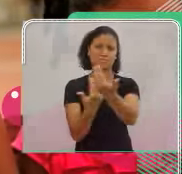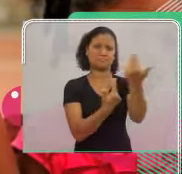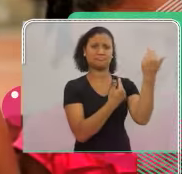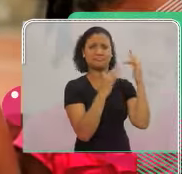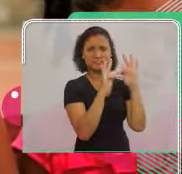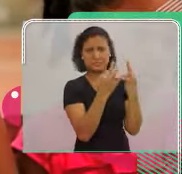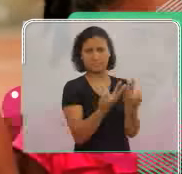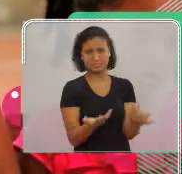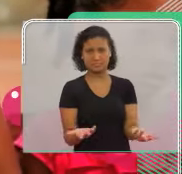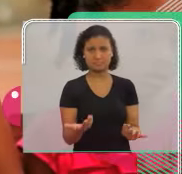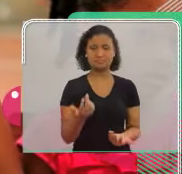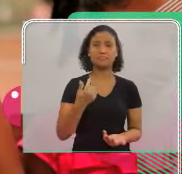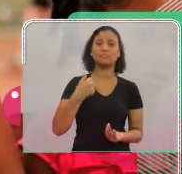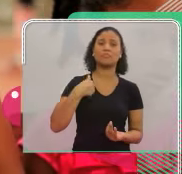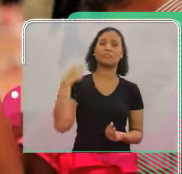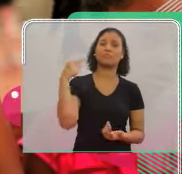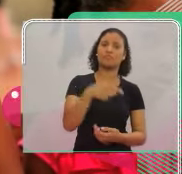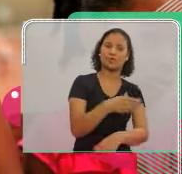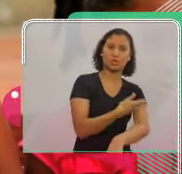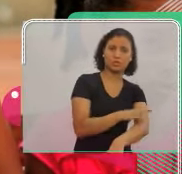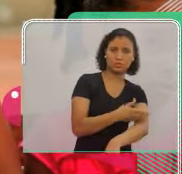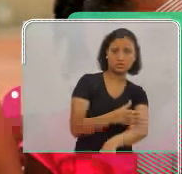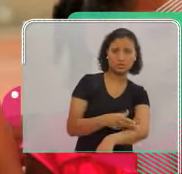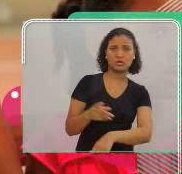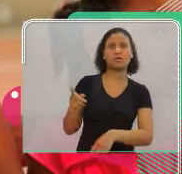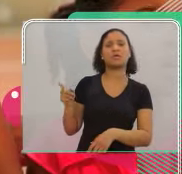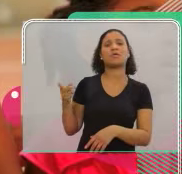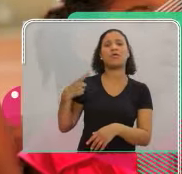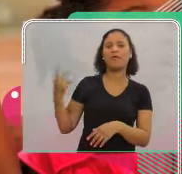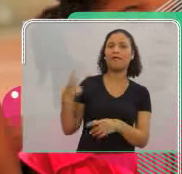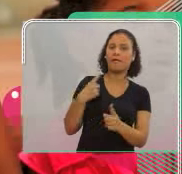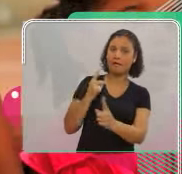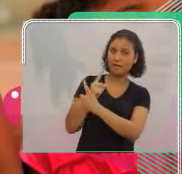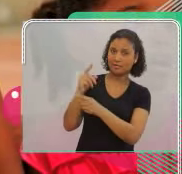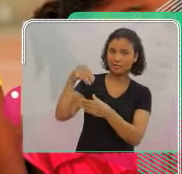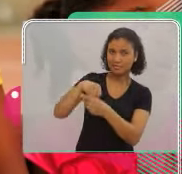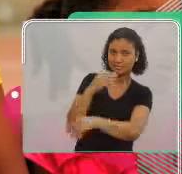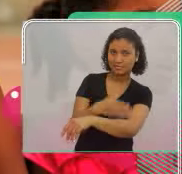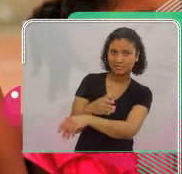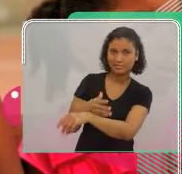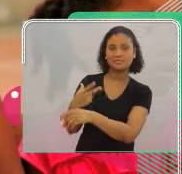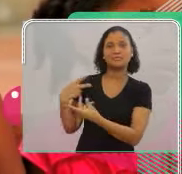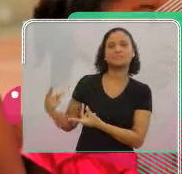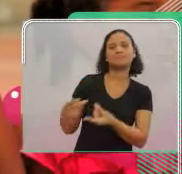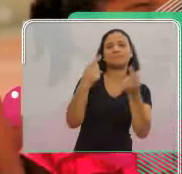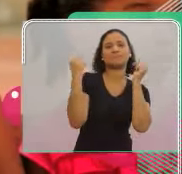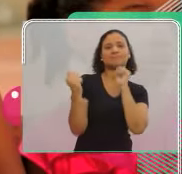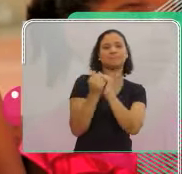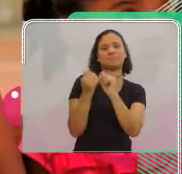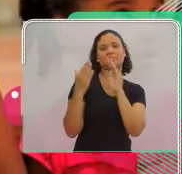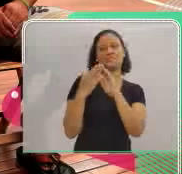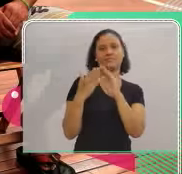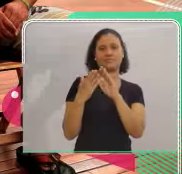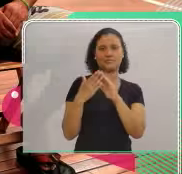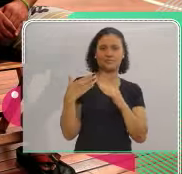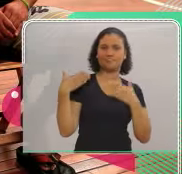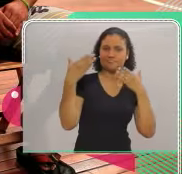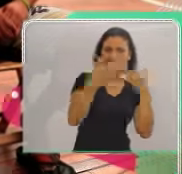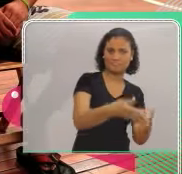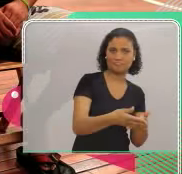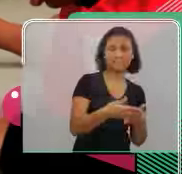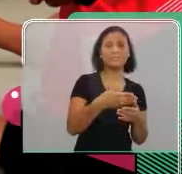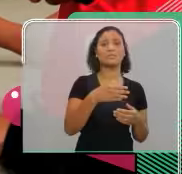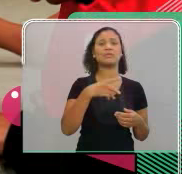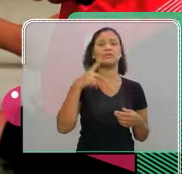família. Venho pro treino, eu e ele, a gente se encontra aqui no treino. Saindo daqui, vamos para casa.